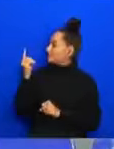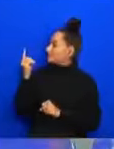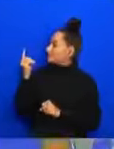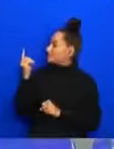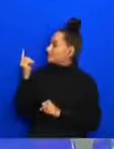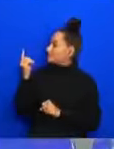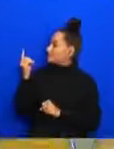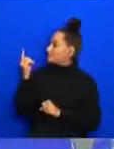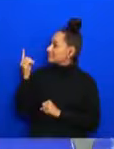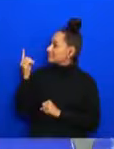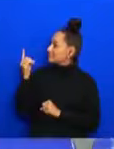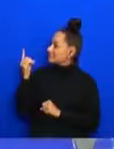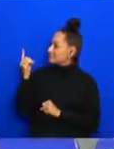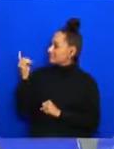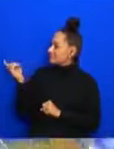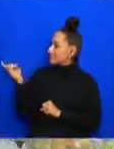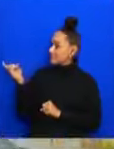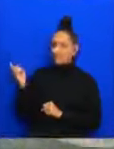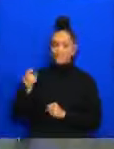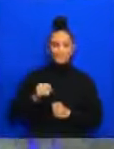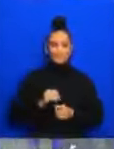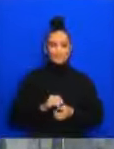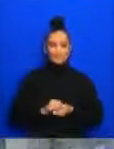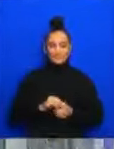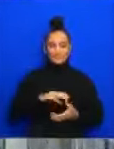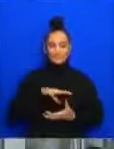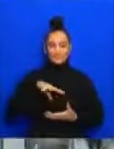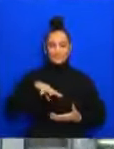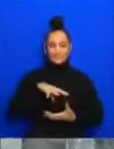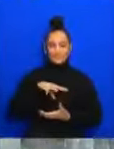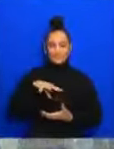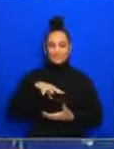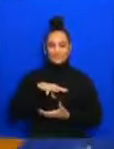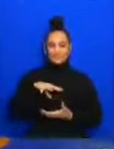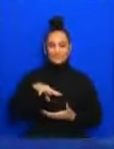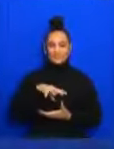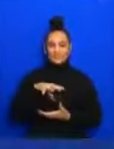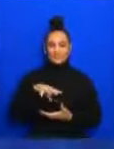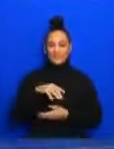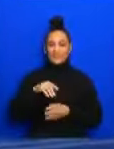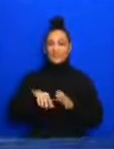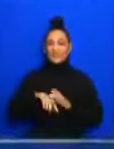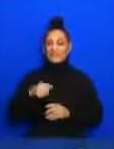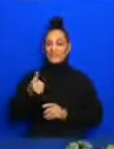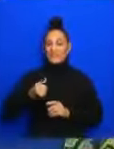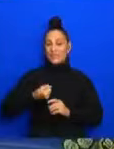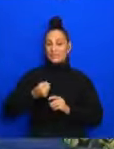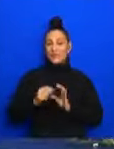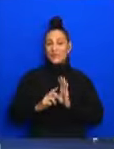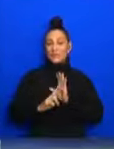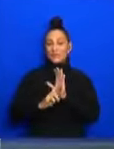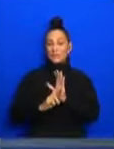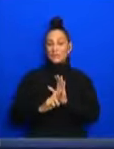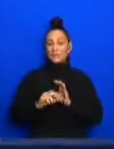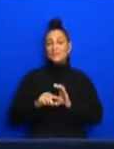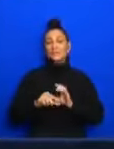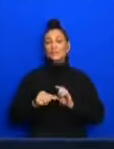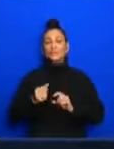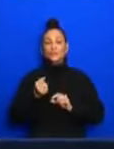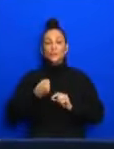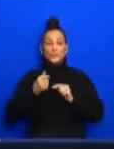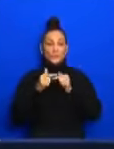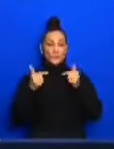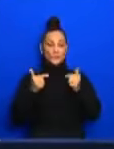posicionadas. Valendo! Globo girando. São 6 bolas representando os nossos 6